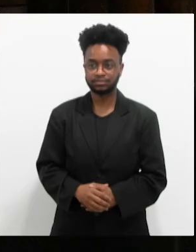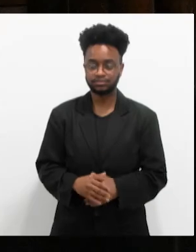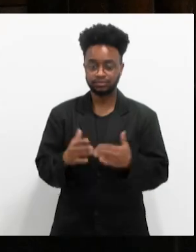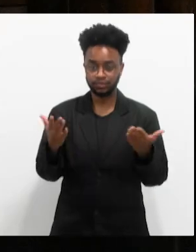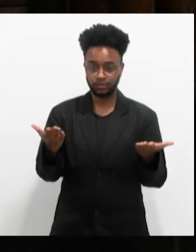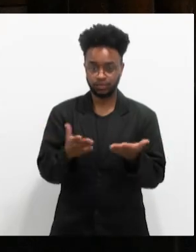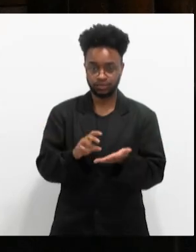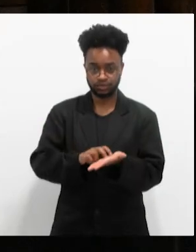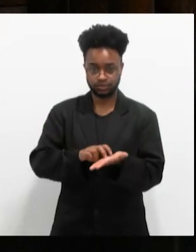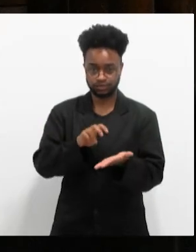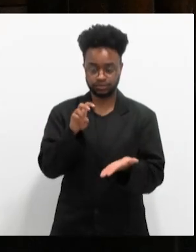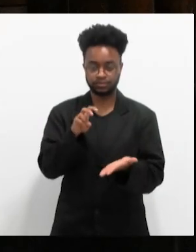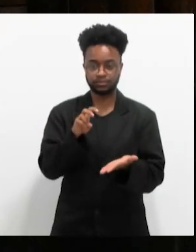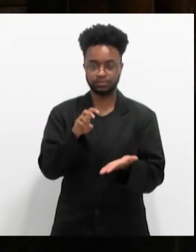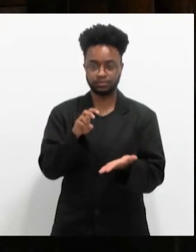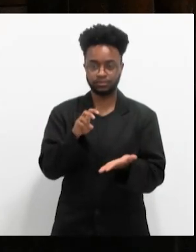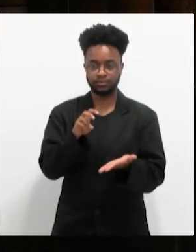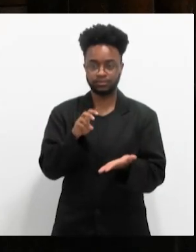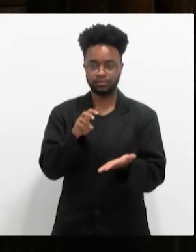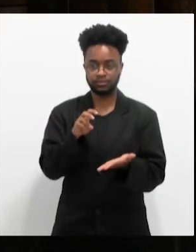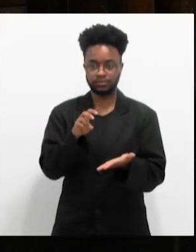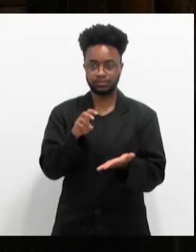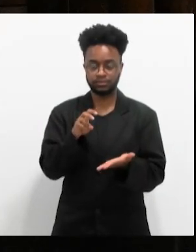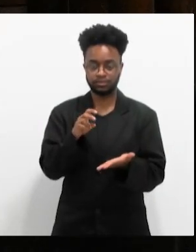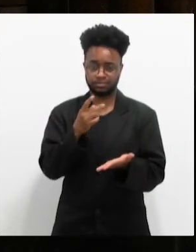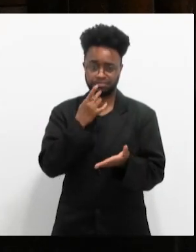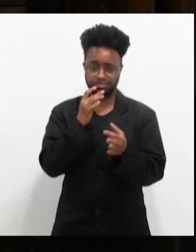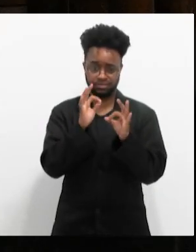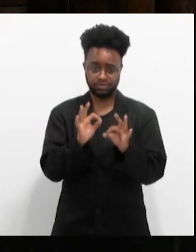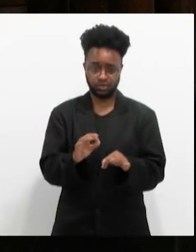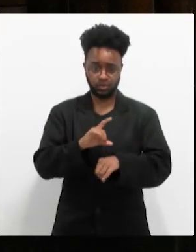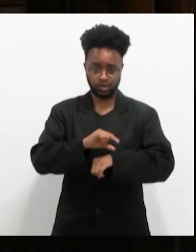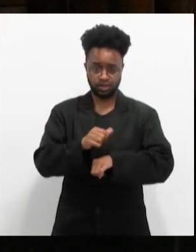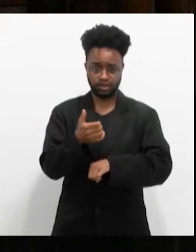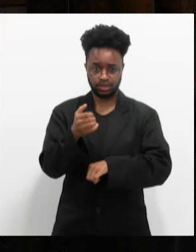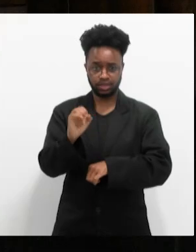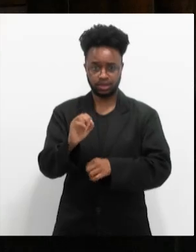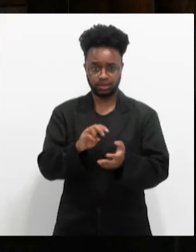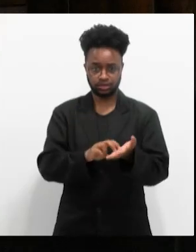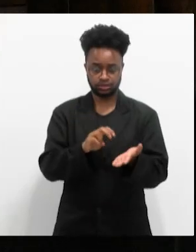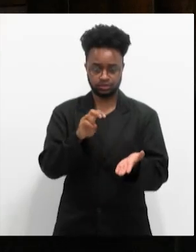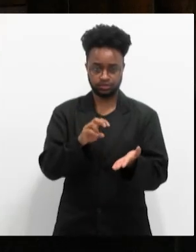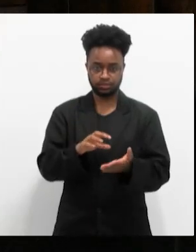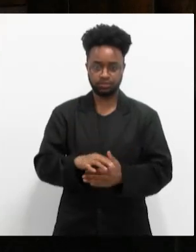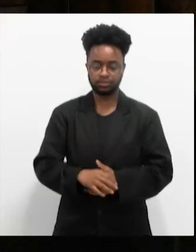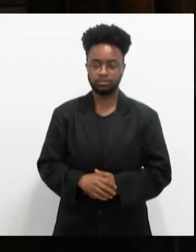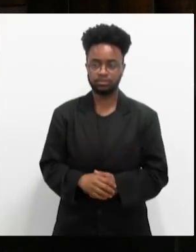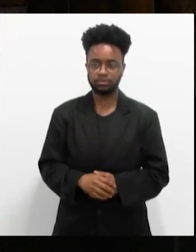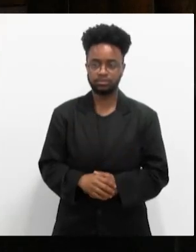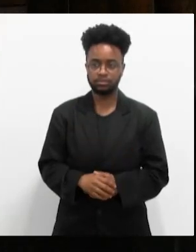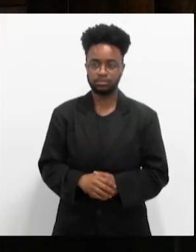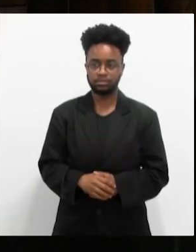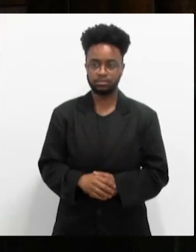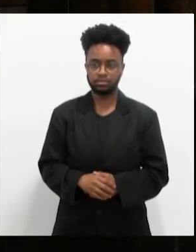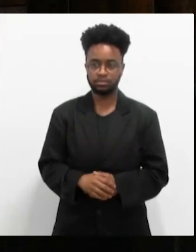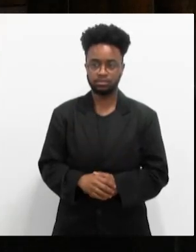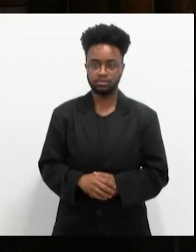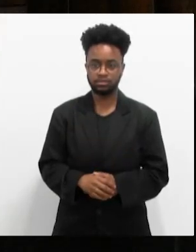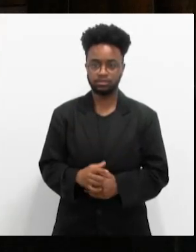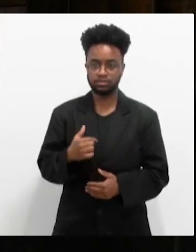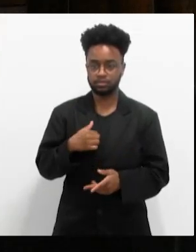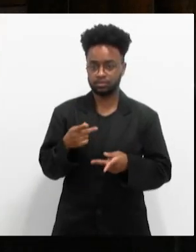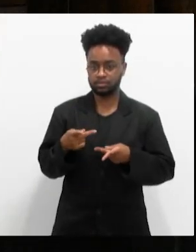manhã, para ser mais preciso, às 10 horas da manhã, estive na